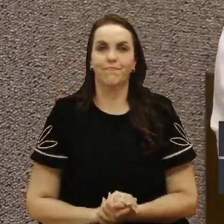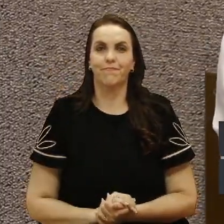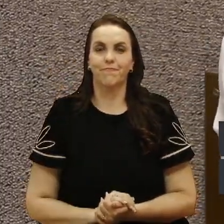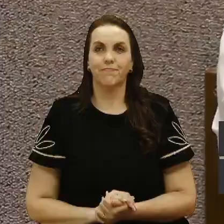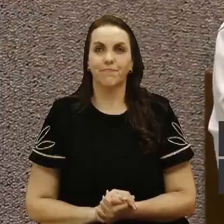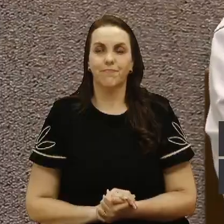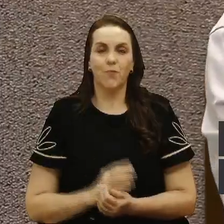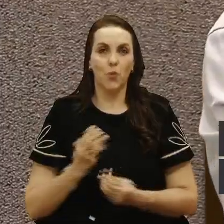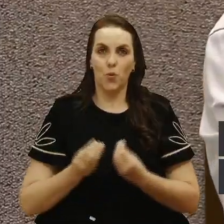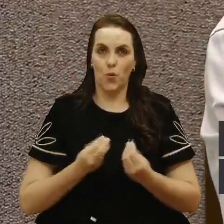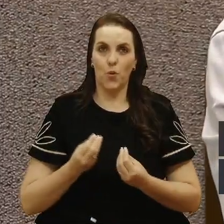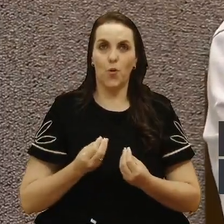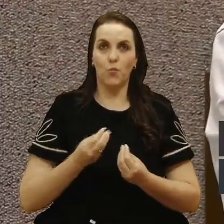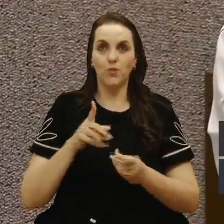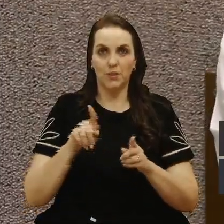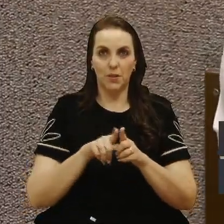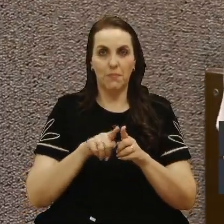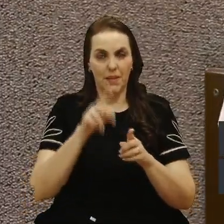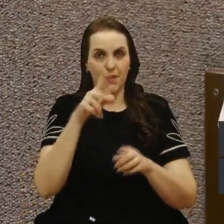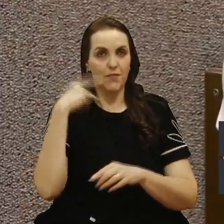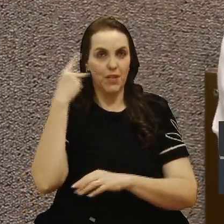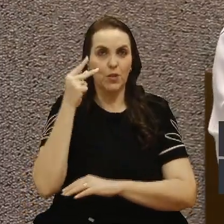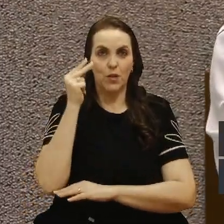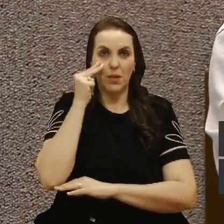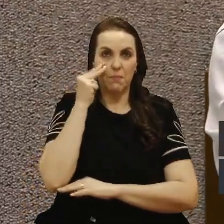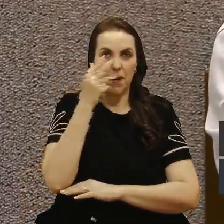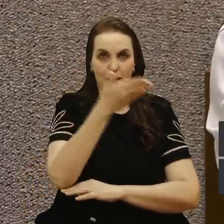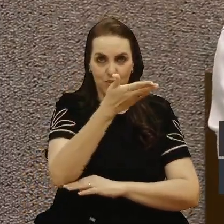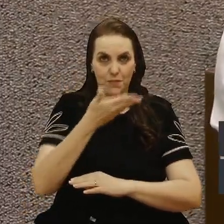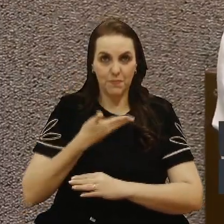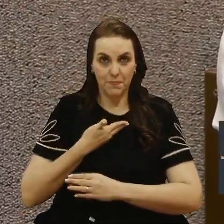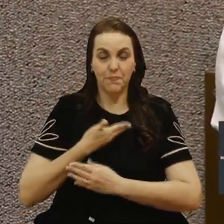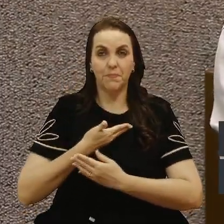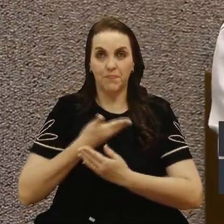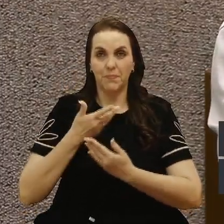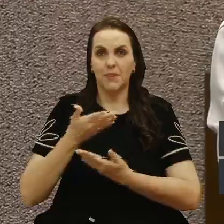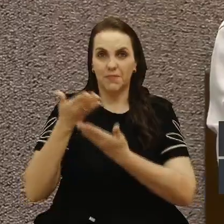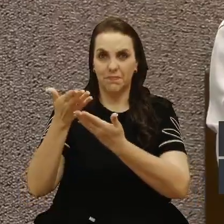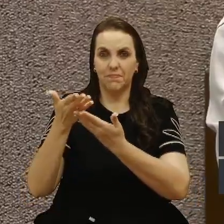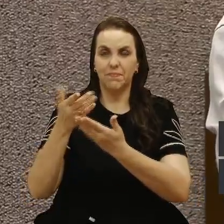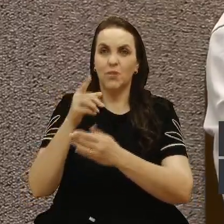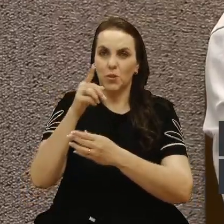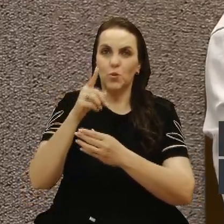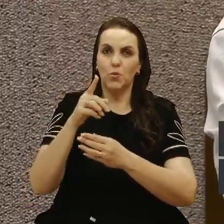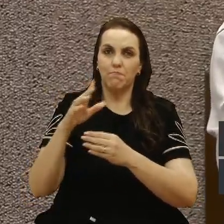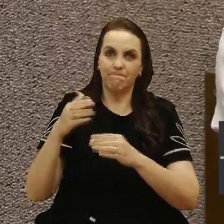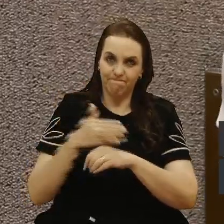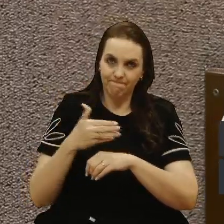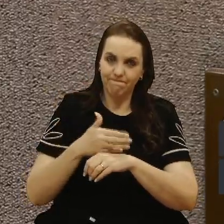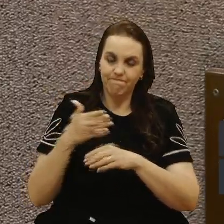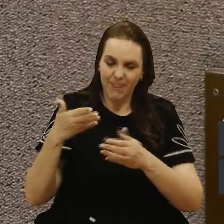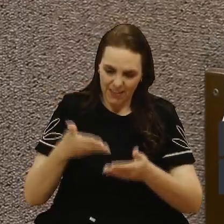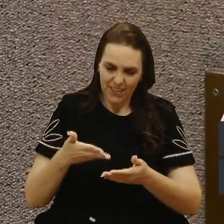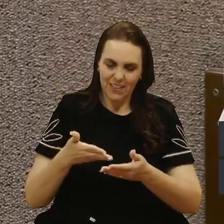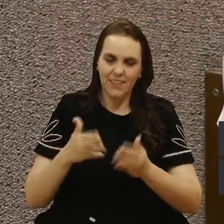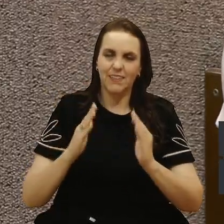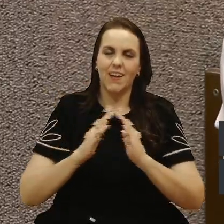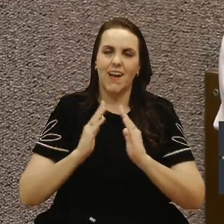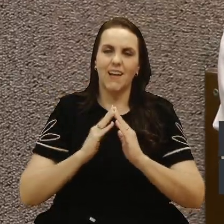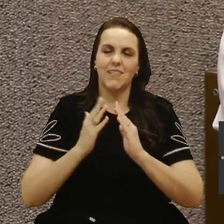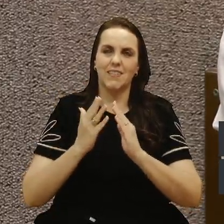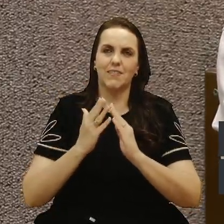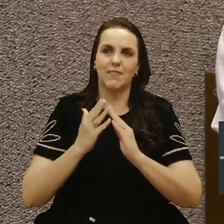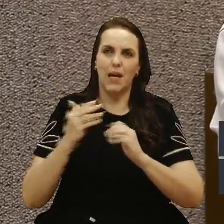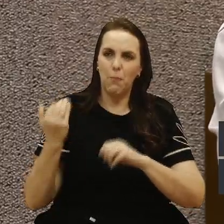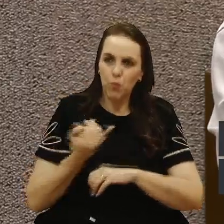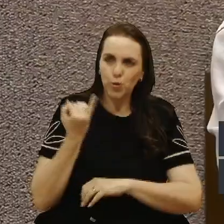Como faço das palavras do vereador Libardi as minhas, o senhor é uma pessoa que agrega muito nessa casa, né? Uma pessoa